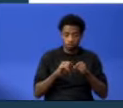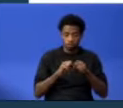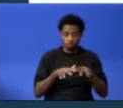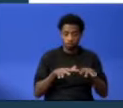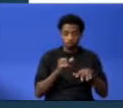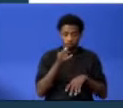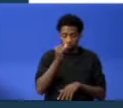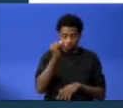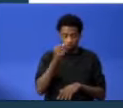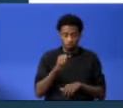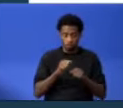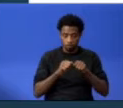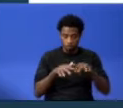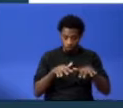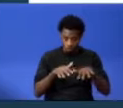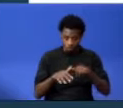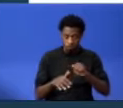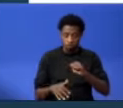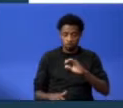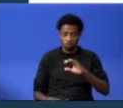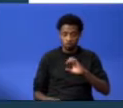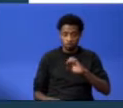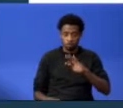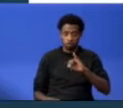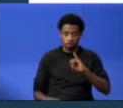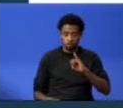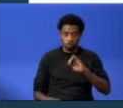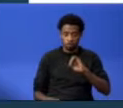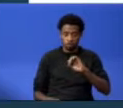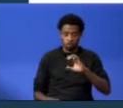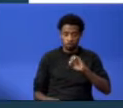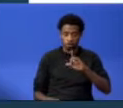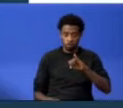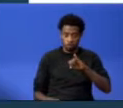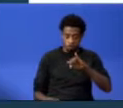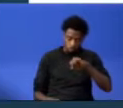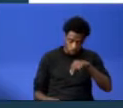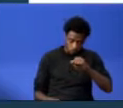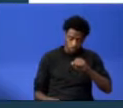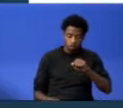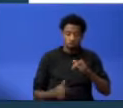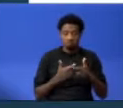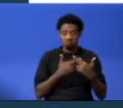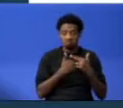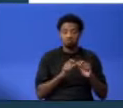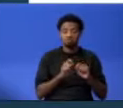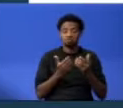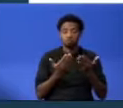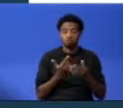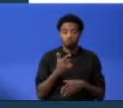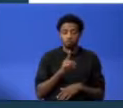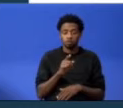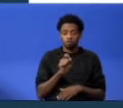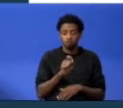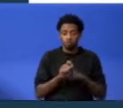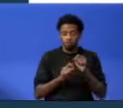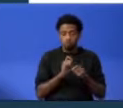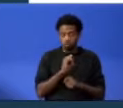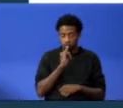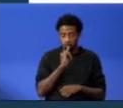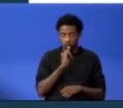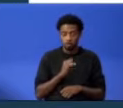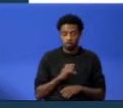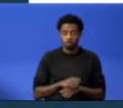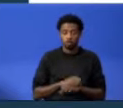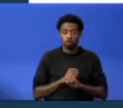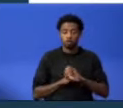liberando acetilcolina, que é um neurotransmissor. Qual que é a função da acetilcolina? Fazer com que o sódio ele entre dentro